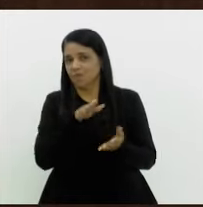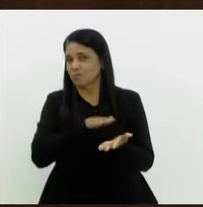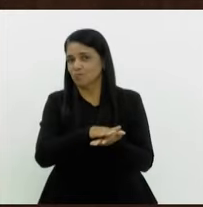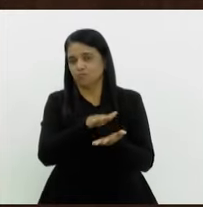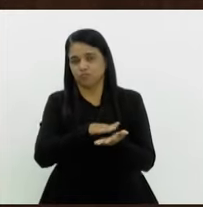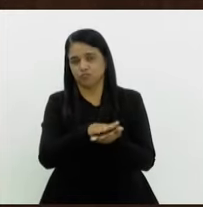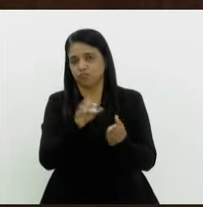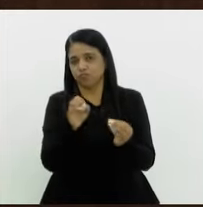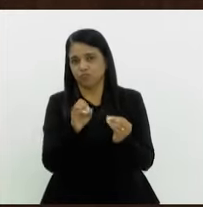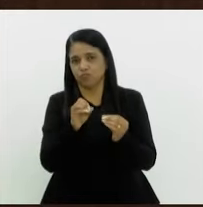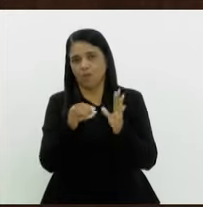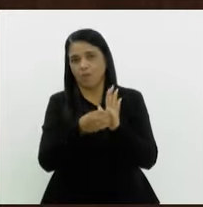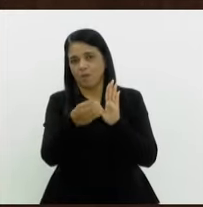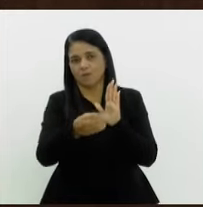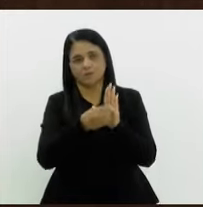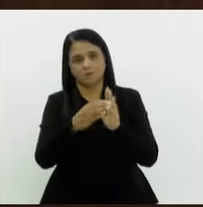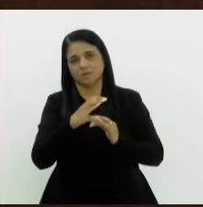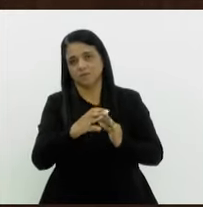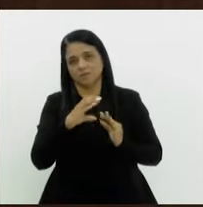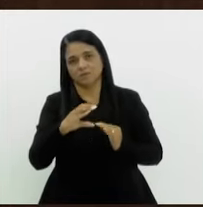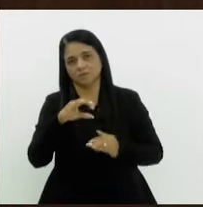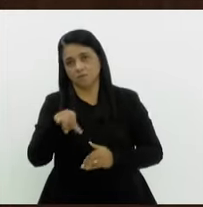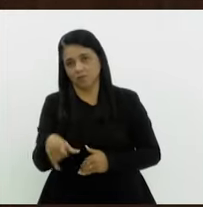publicado o parecer da CCJ.